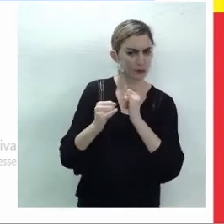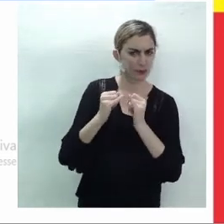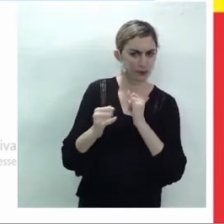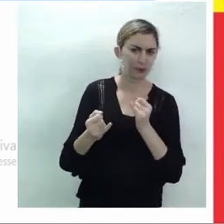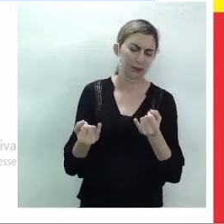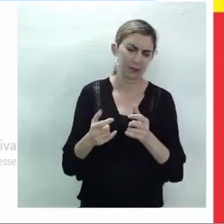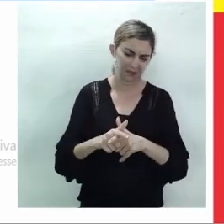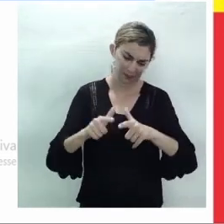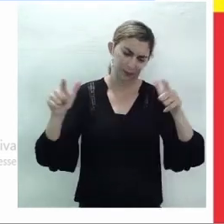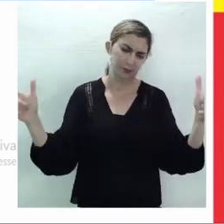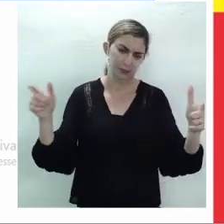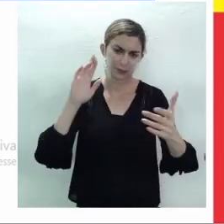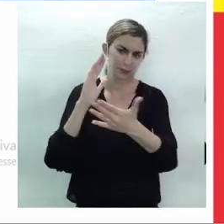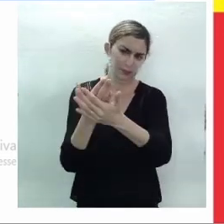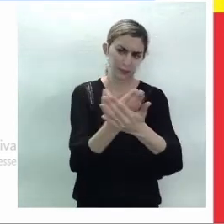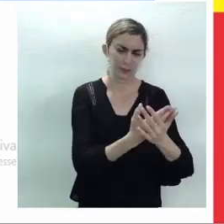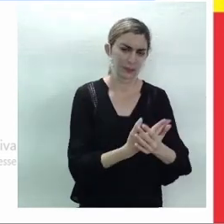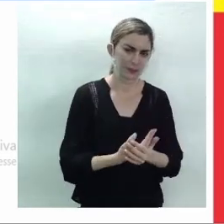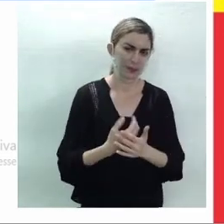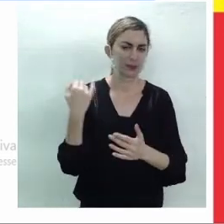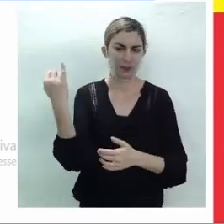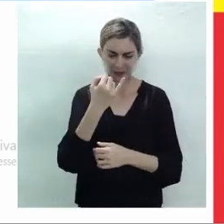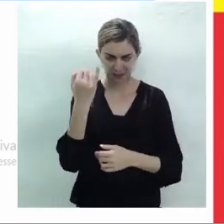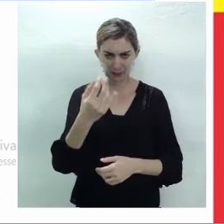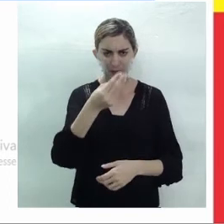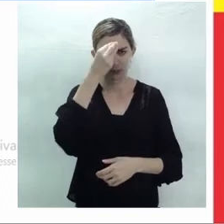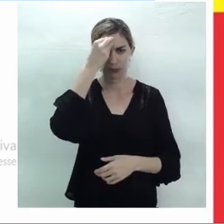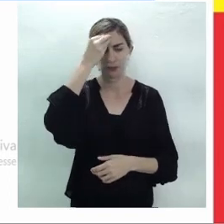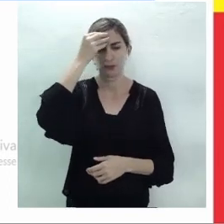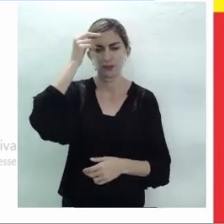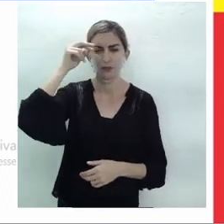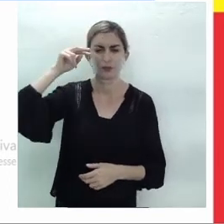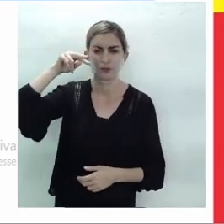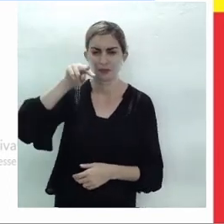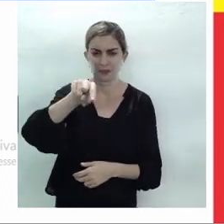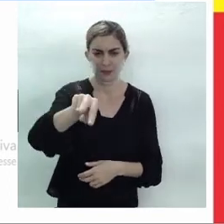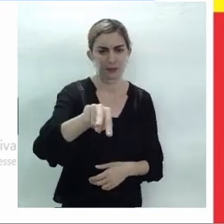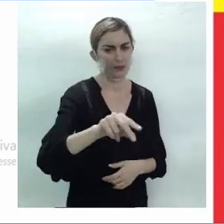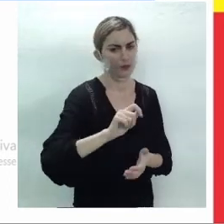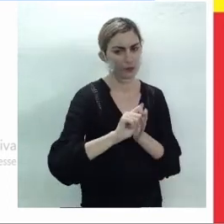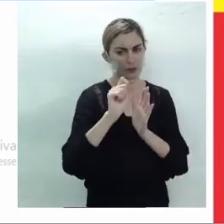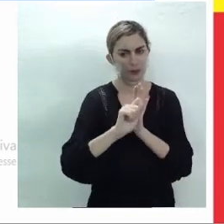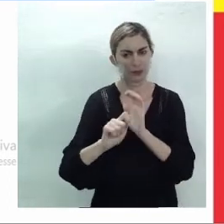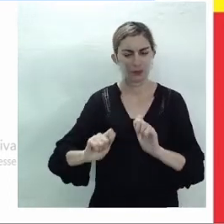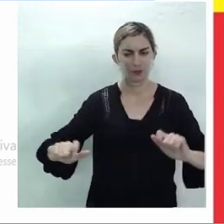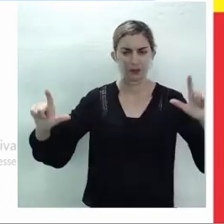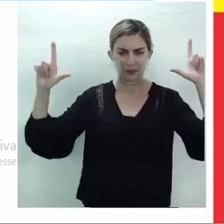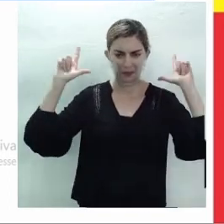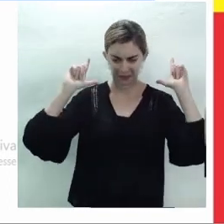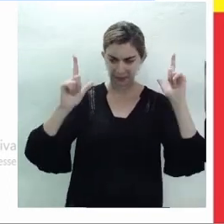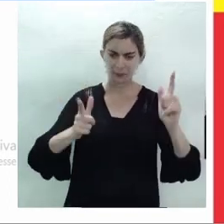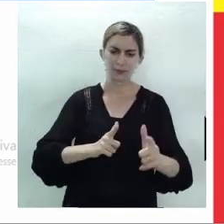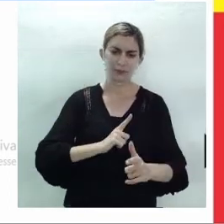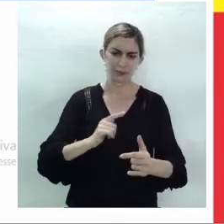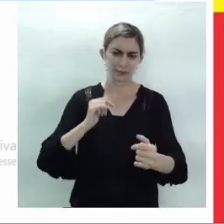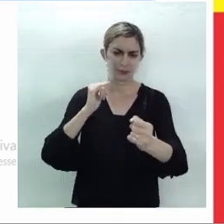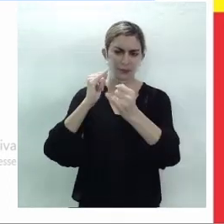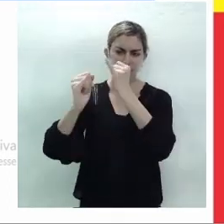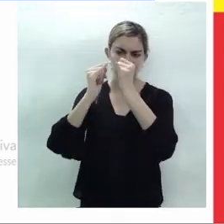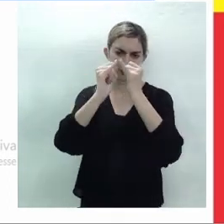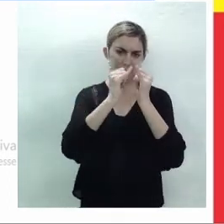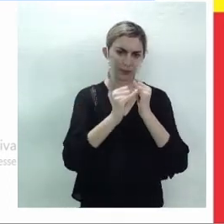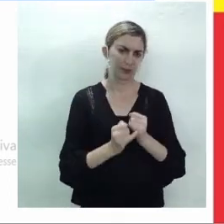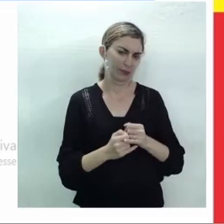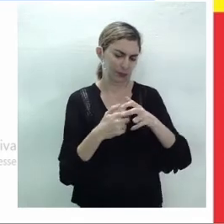semelhanças entre a maioria das crenças. Então é importante fixar bem o olhar no que está escrito aí. Existem